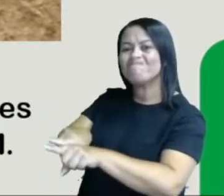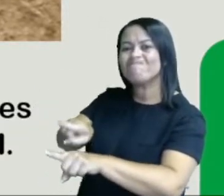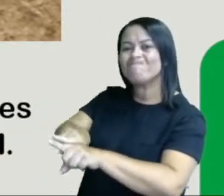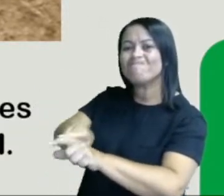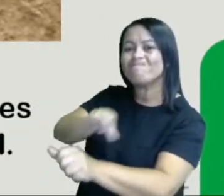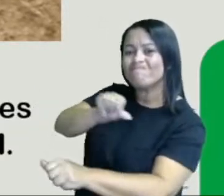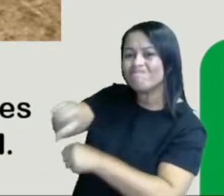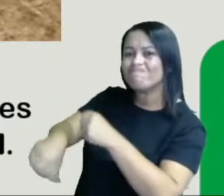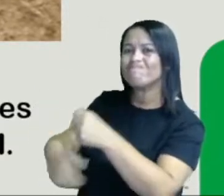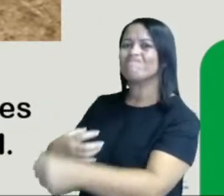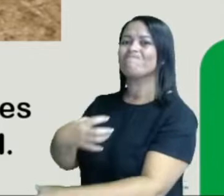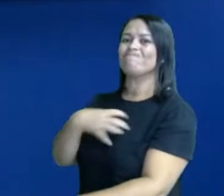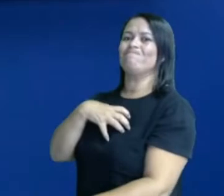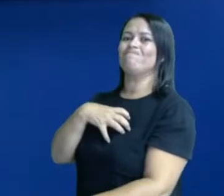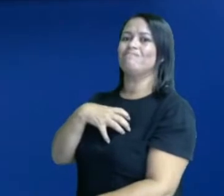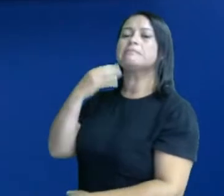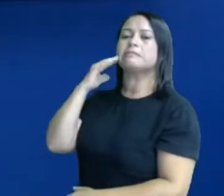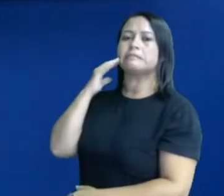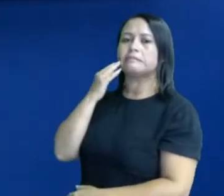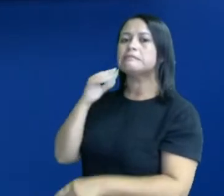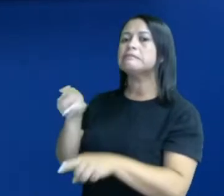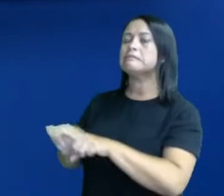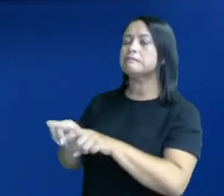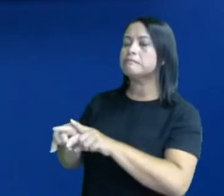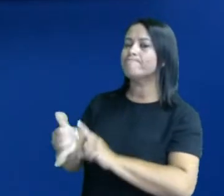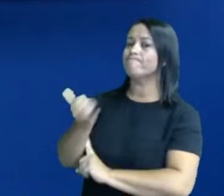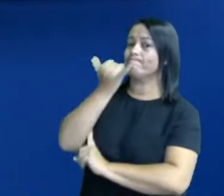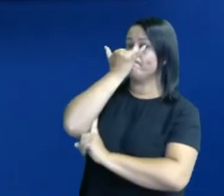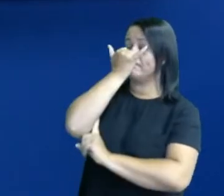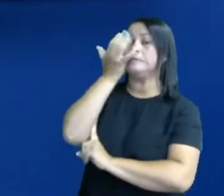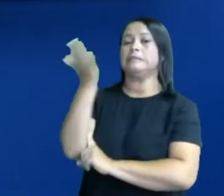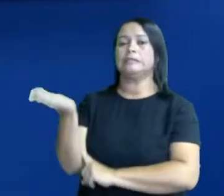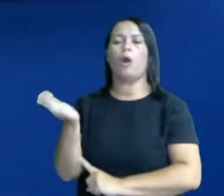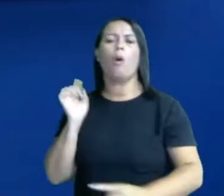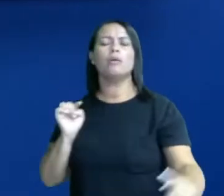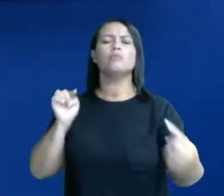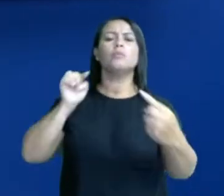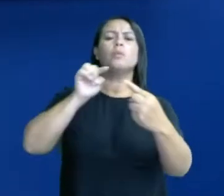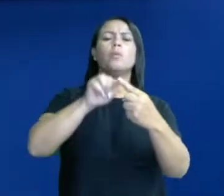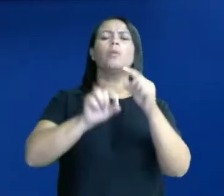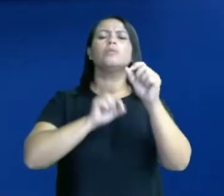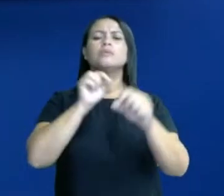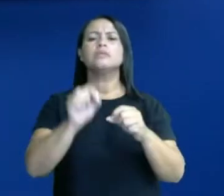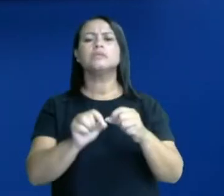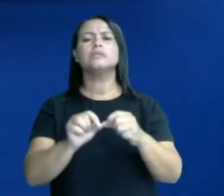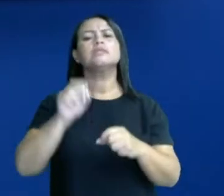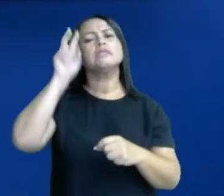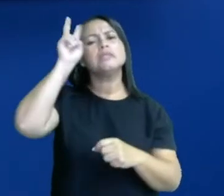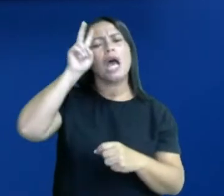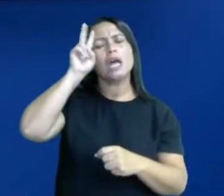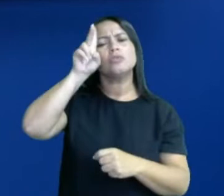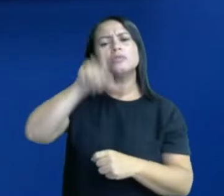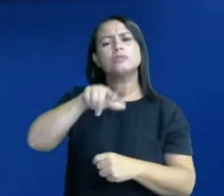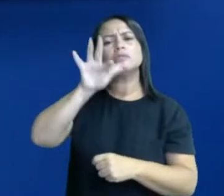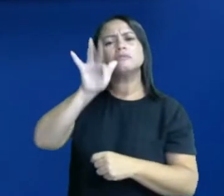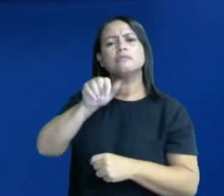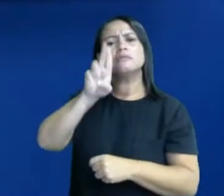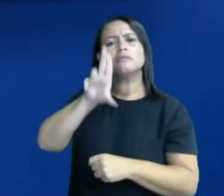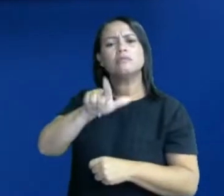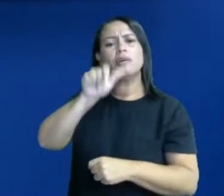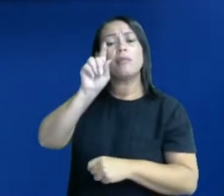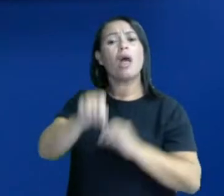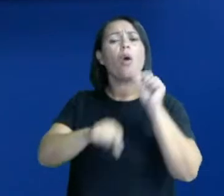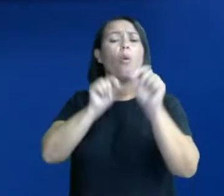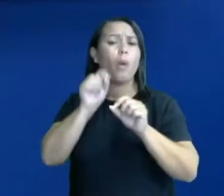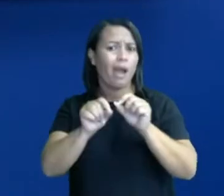se dando mal. Essa é a moral da história. Então, essa moral que acontece nas fábulas é uma lição. É